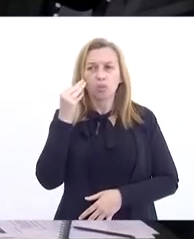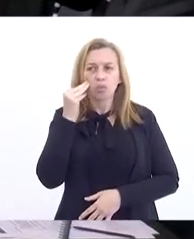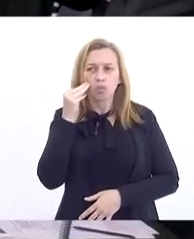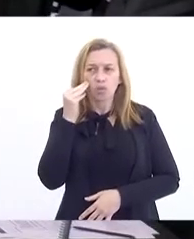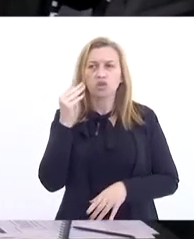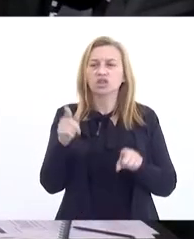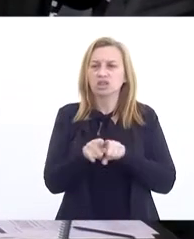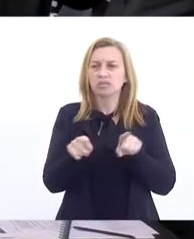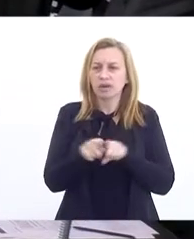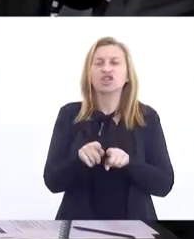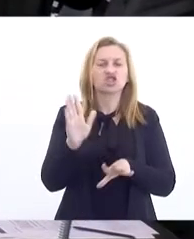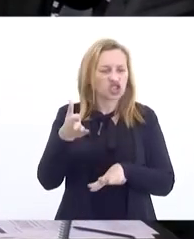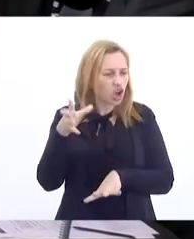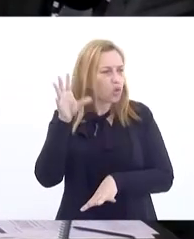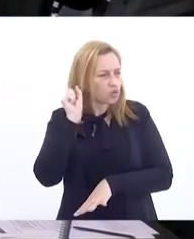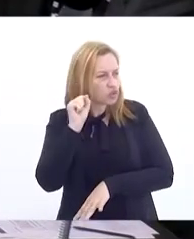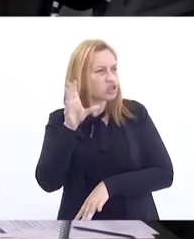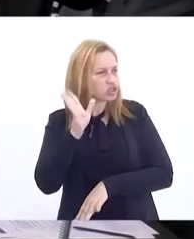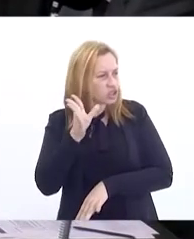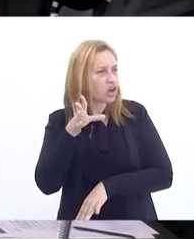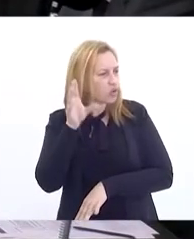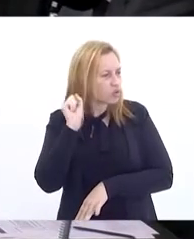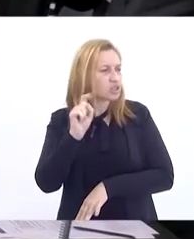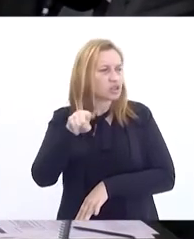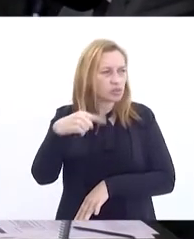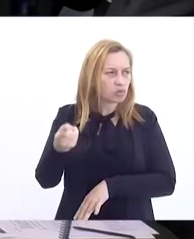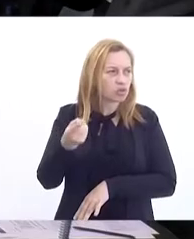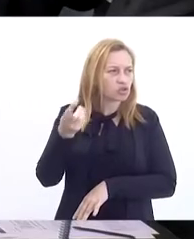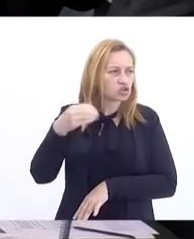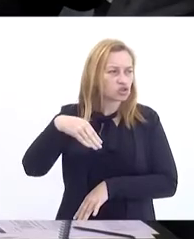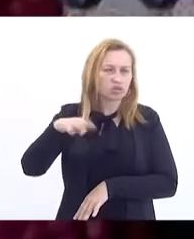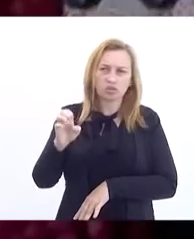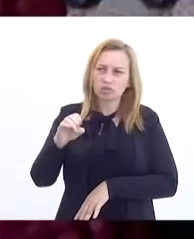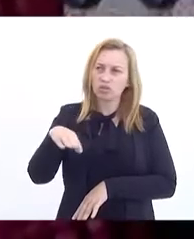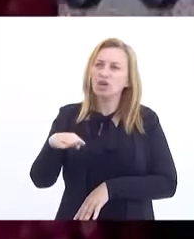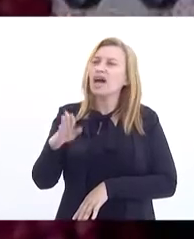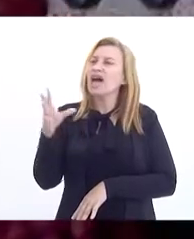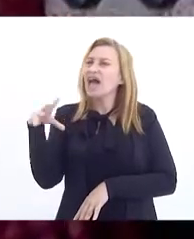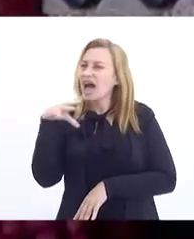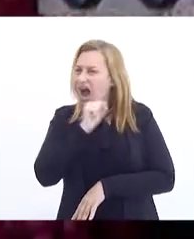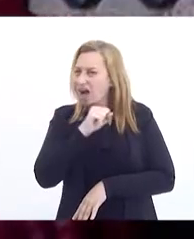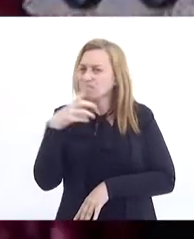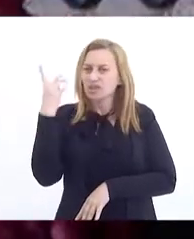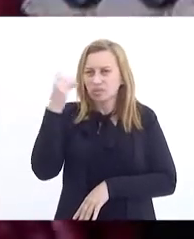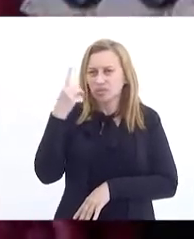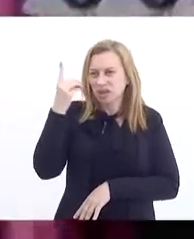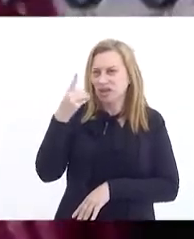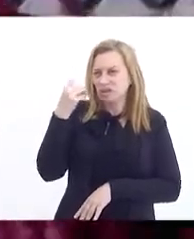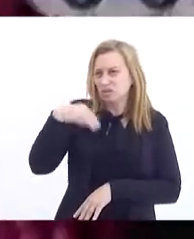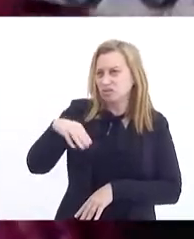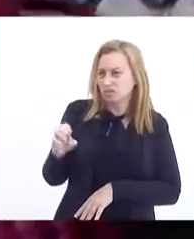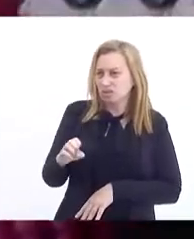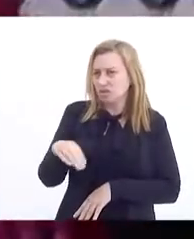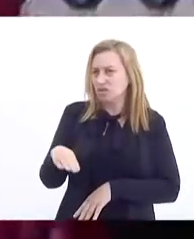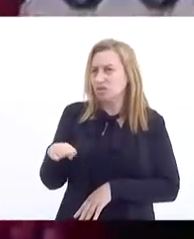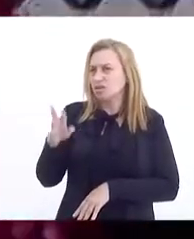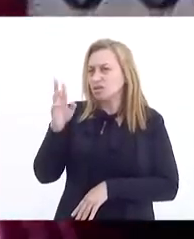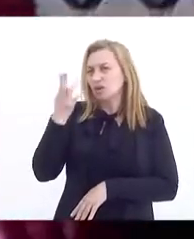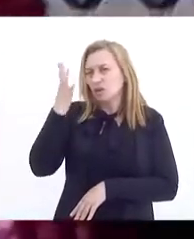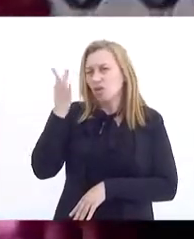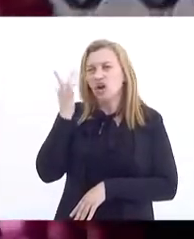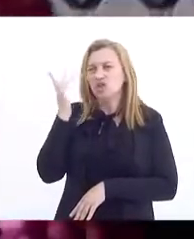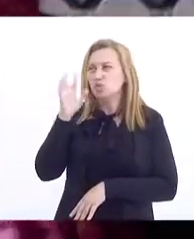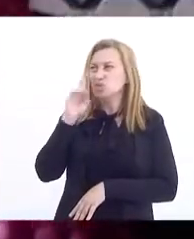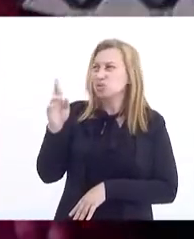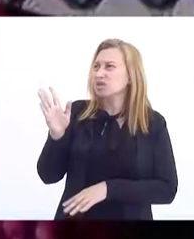Acho que o senhor não ouviu. Já ouvi, depois do Carlos Mink, deputada Mônica. É bem rapidinho, deputado Mink, que eu acho que você tem muito mais propriedade do que eu para